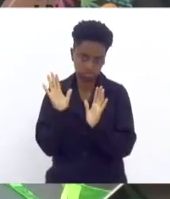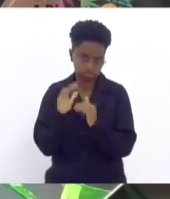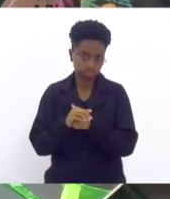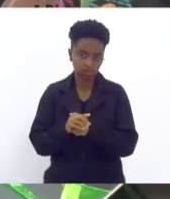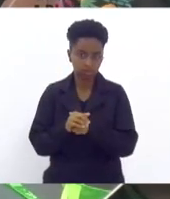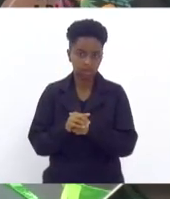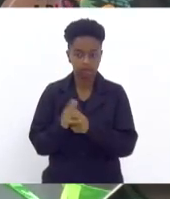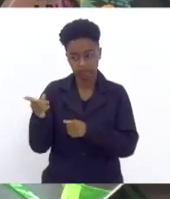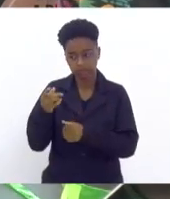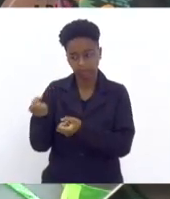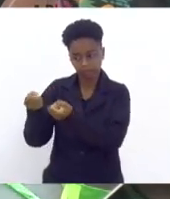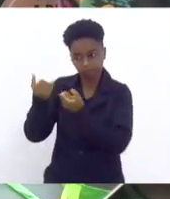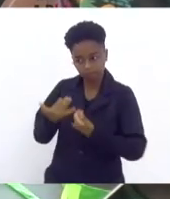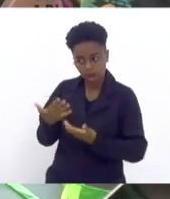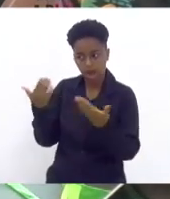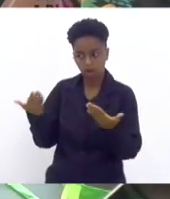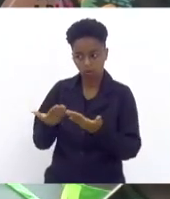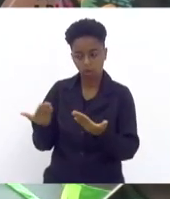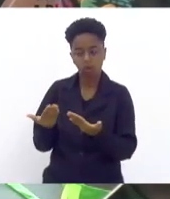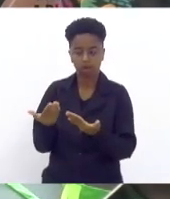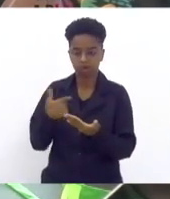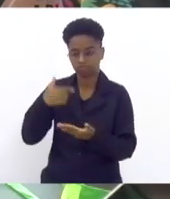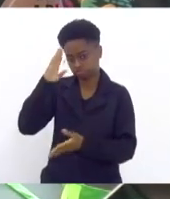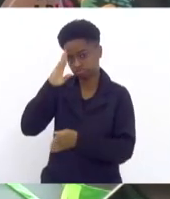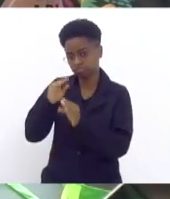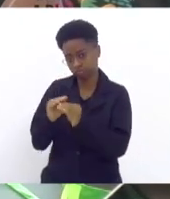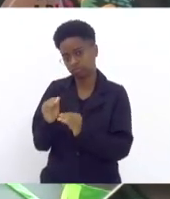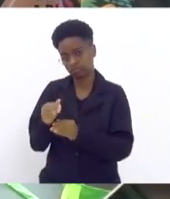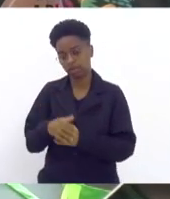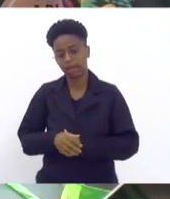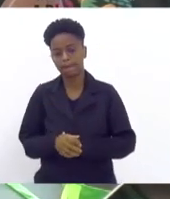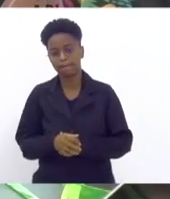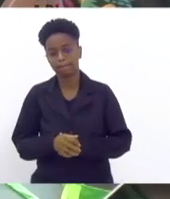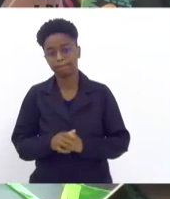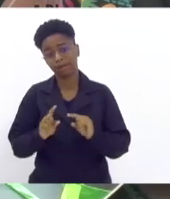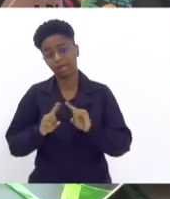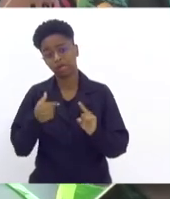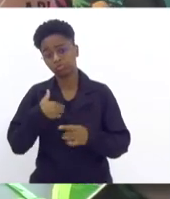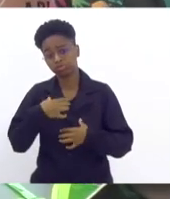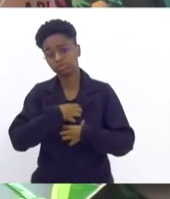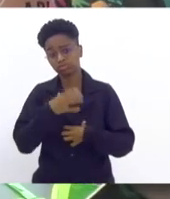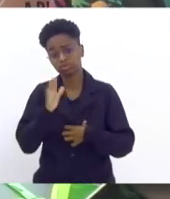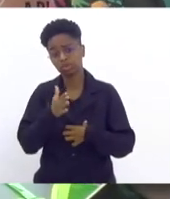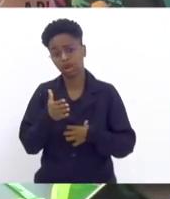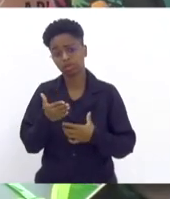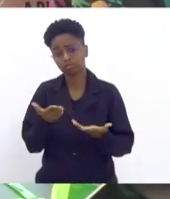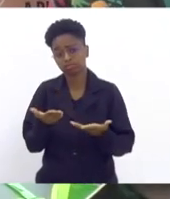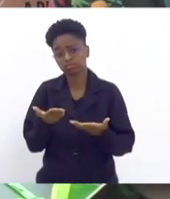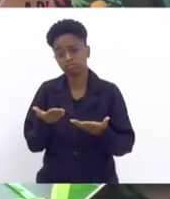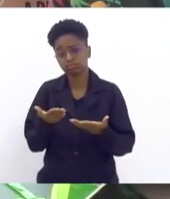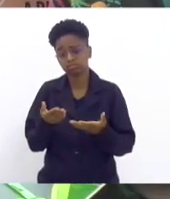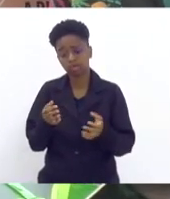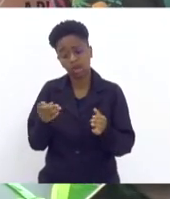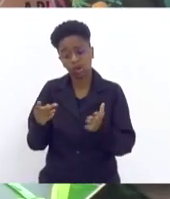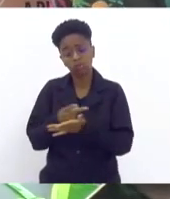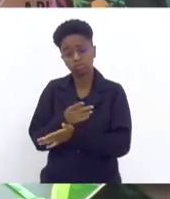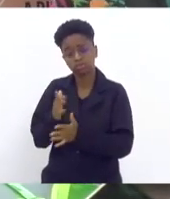que o senhor agora acabou de nos dizer. E já me sinto contemplado dessa forma, sem dúvida